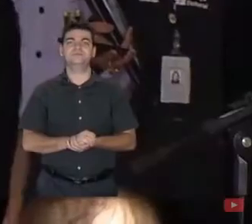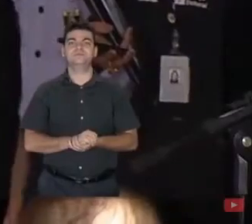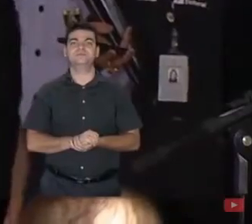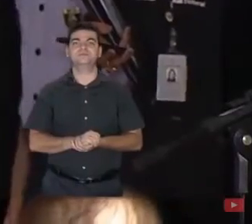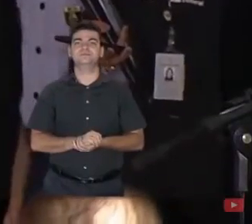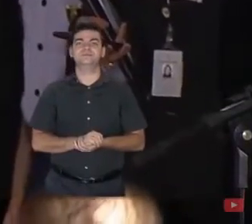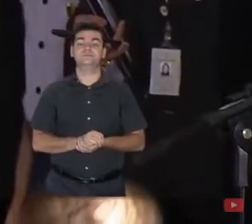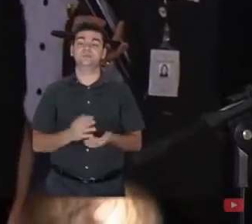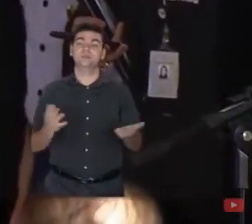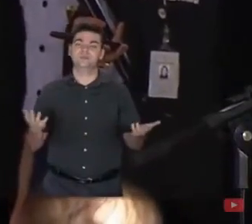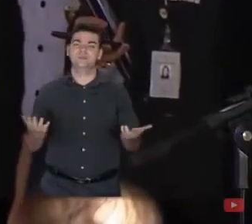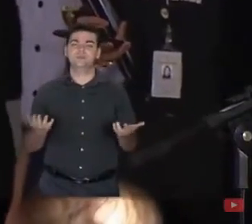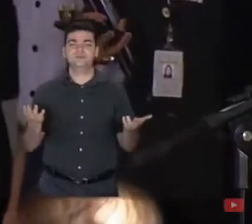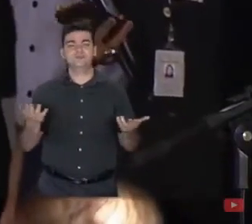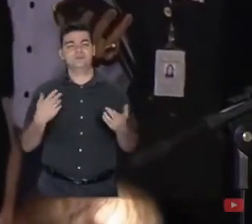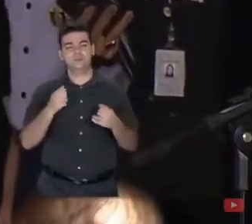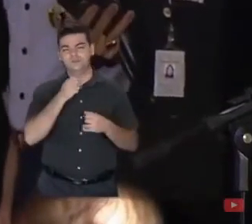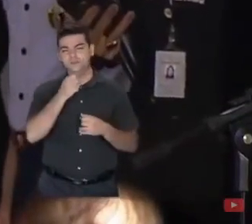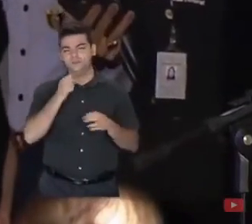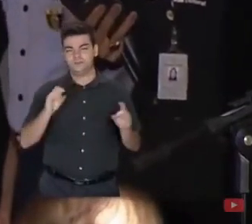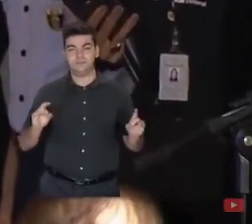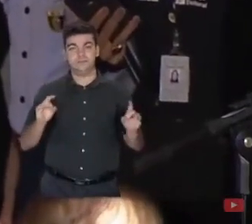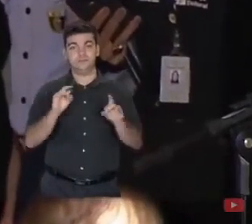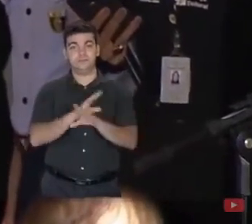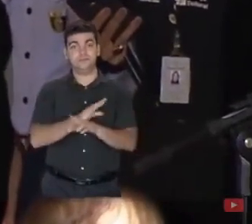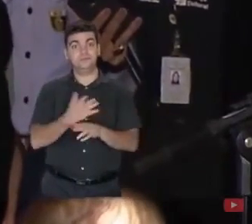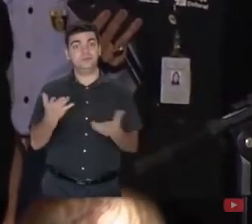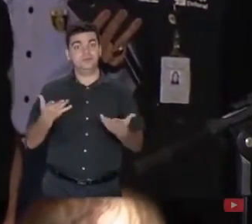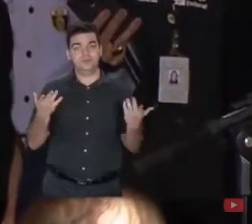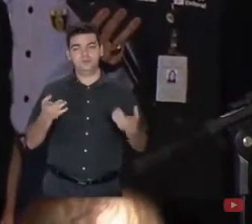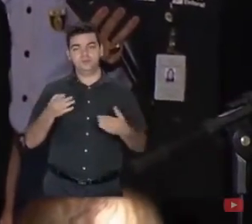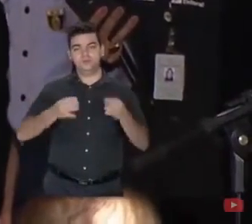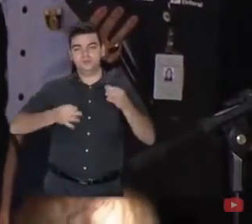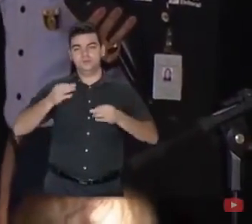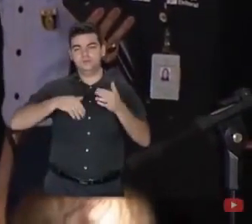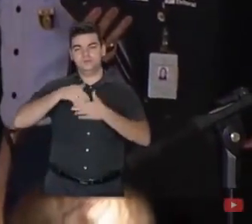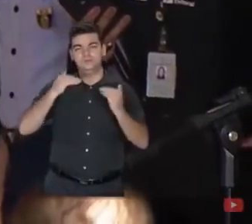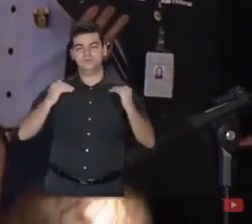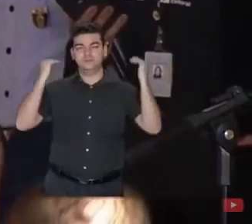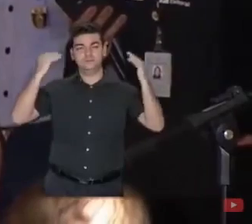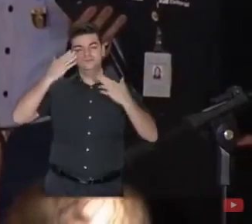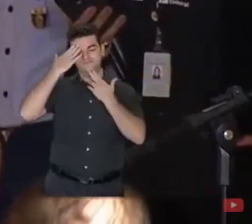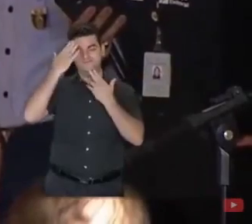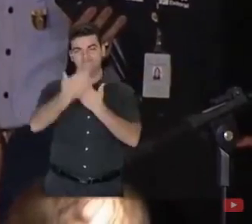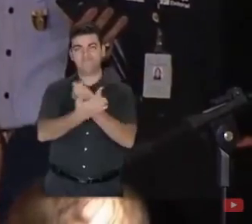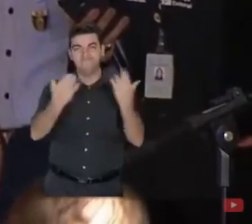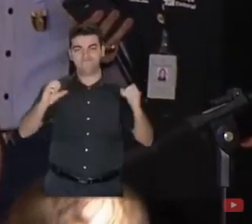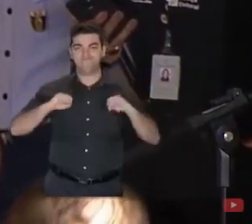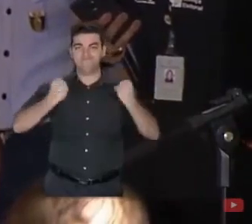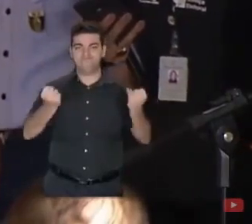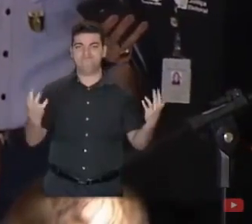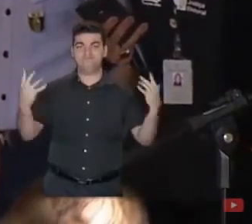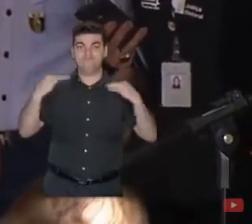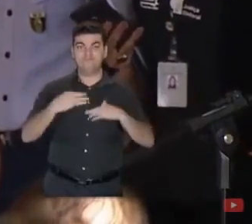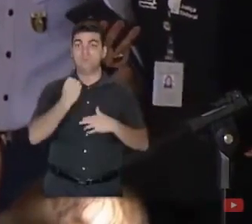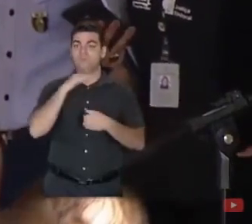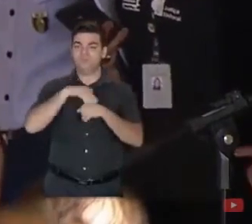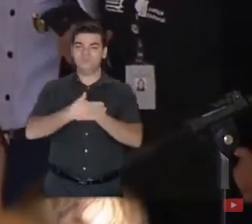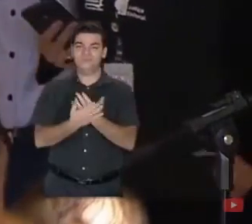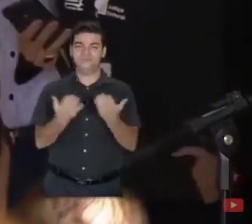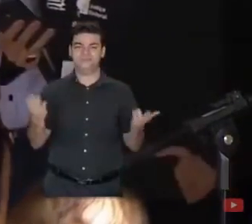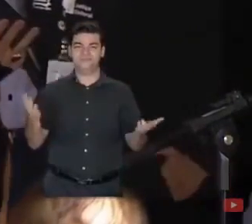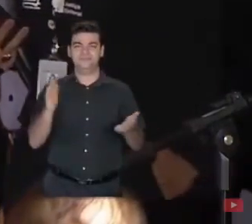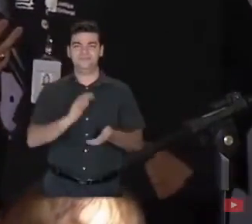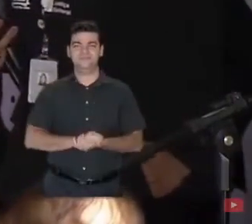Senhoras e senhores, encerrada esta entrevista coletiva, o Tribunal Superior Eleitoral agradece a presença de todos. Tenha uma boa